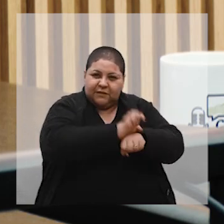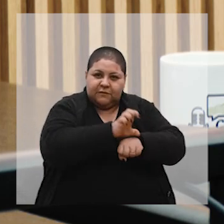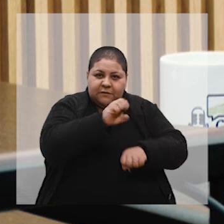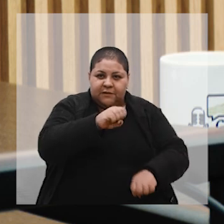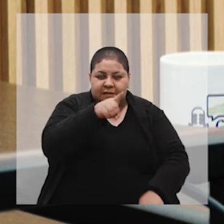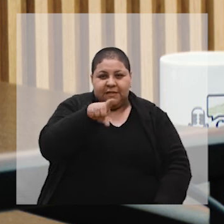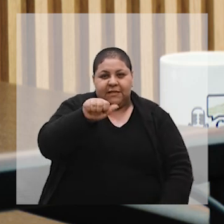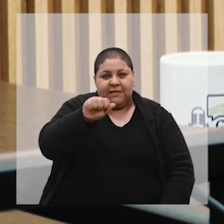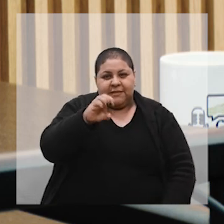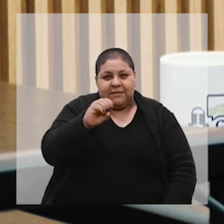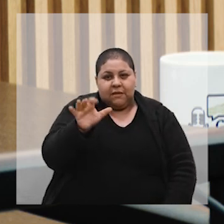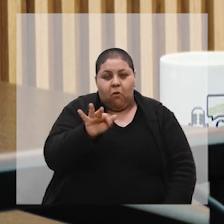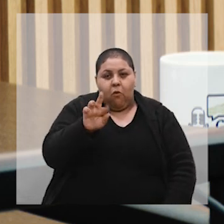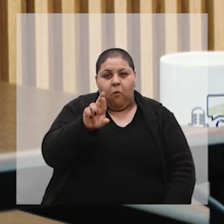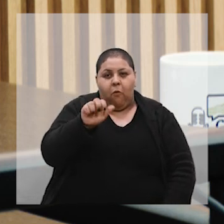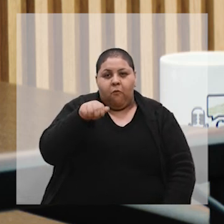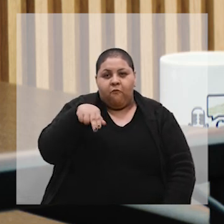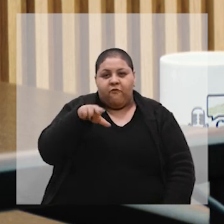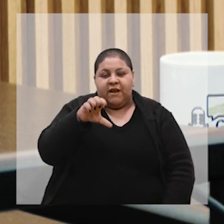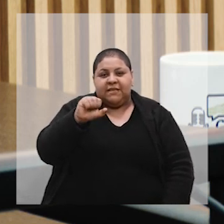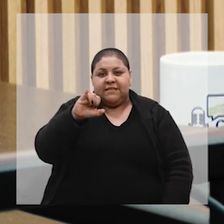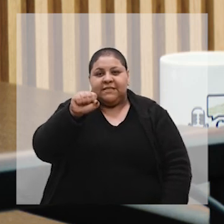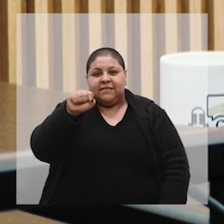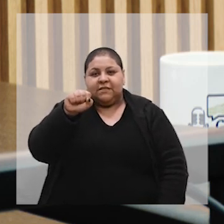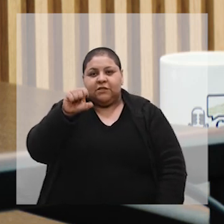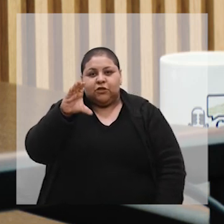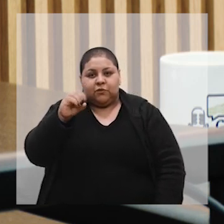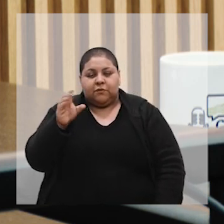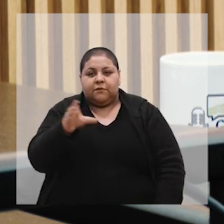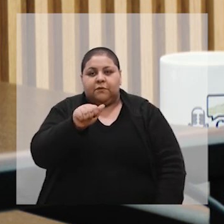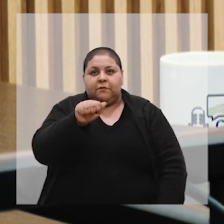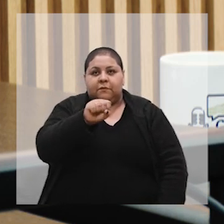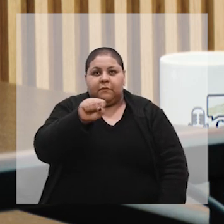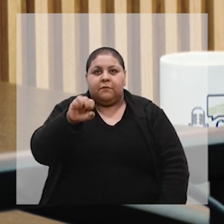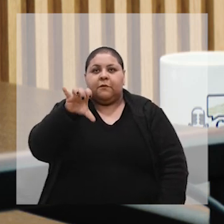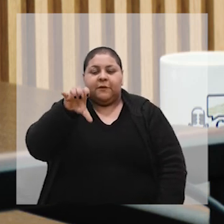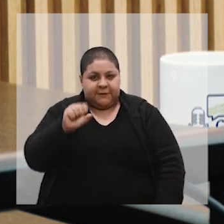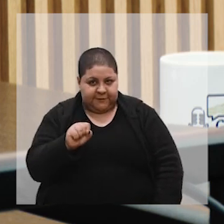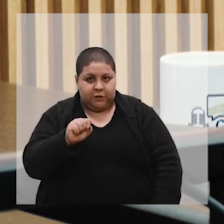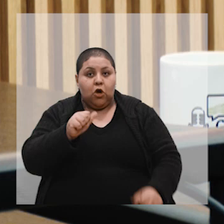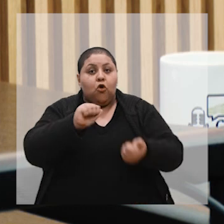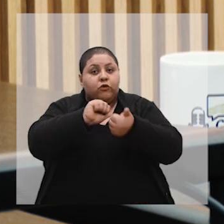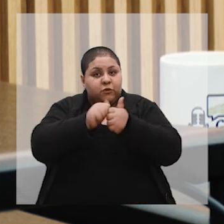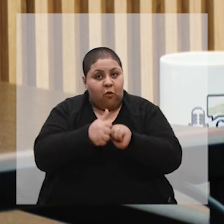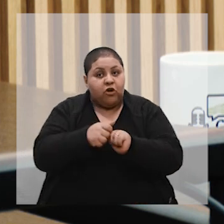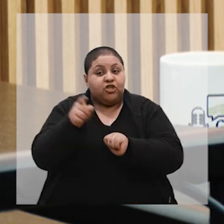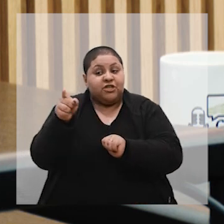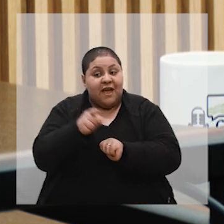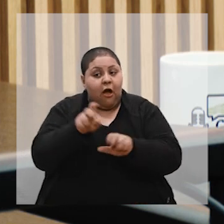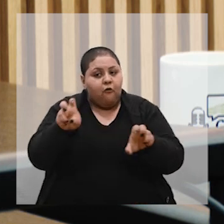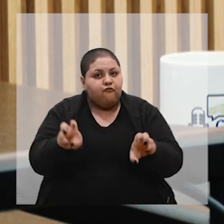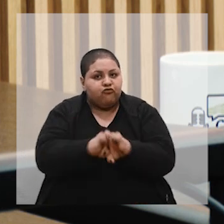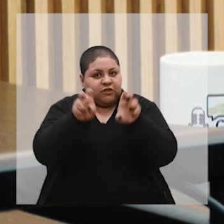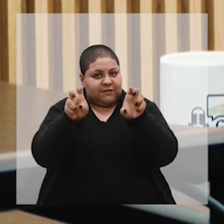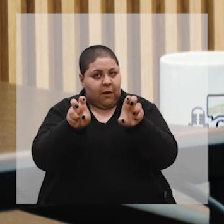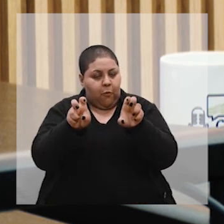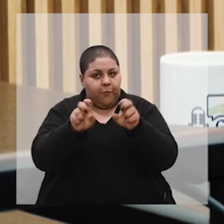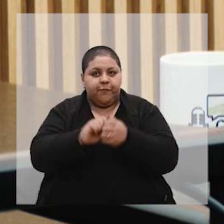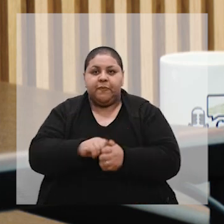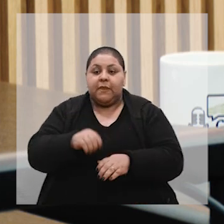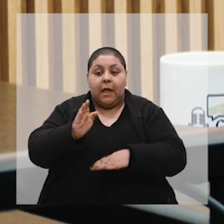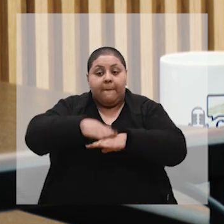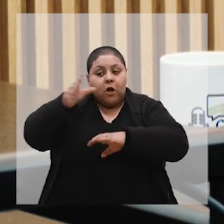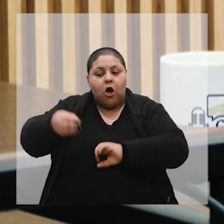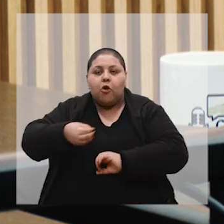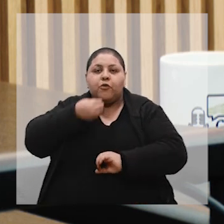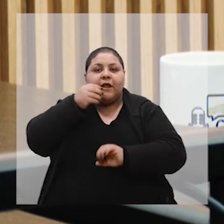estado, que é São Francisco de Assis. E lá o esporte bem-vindo é o futsal. Então, a maior